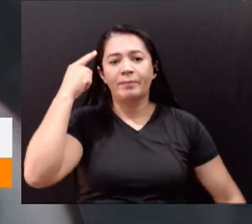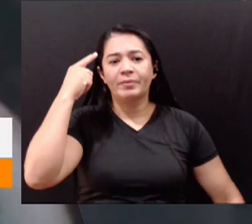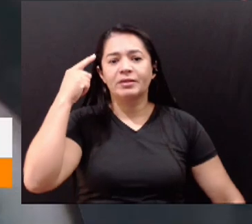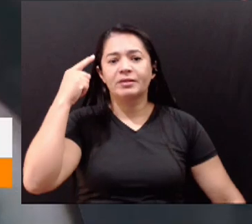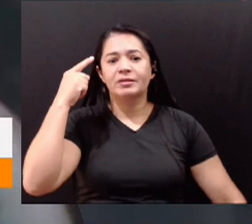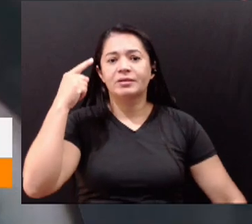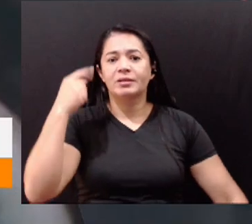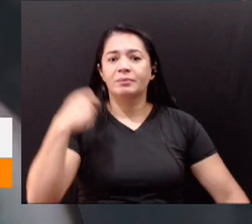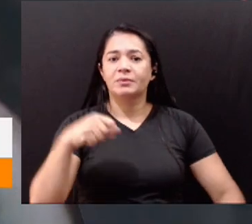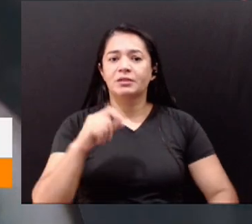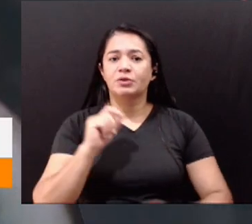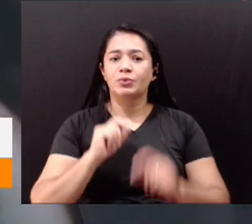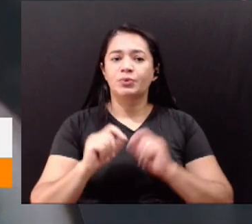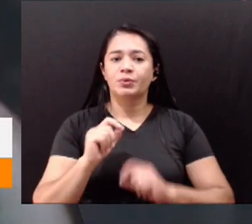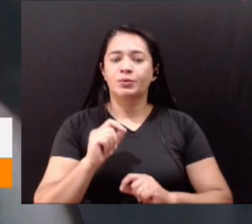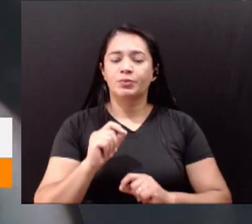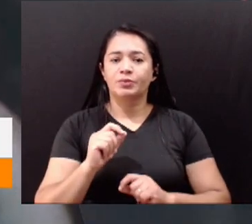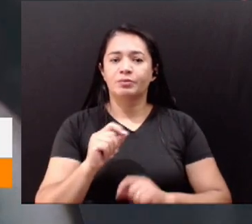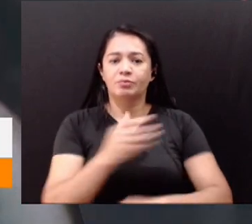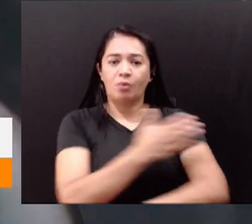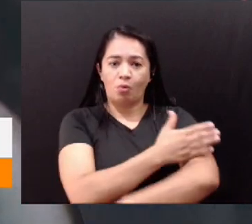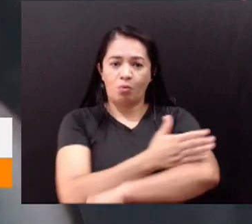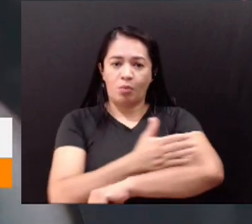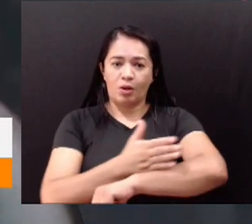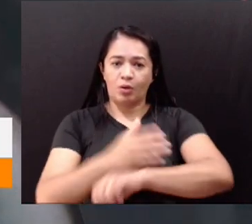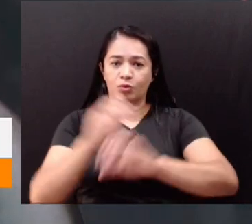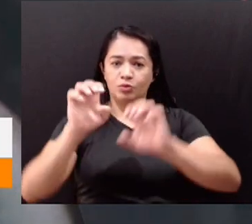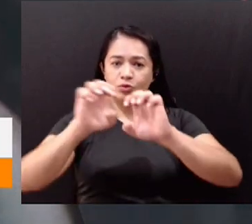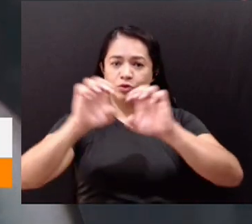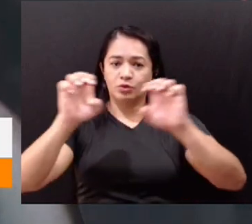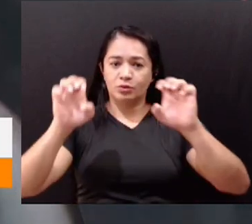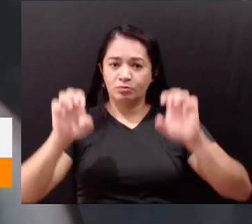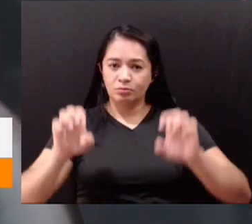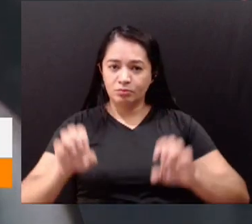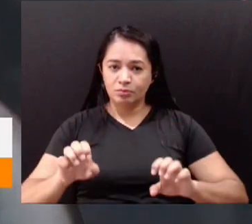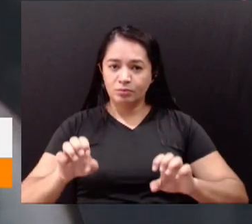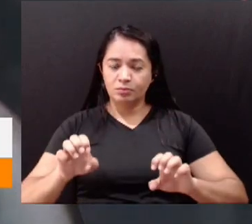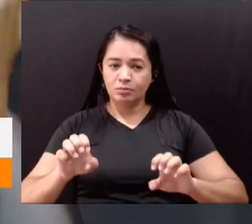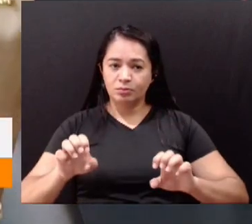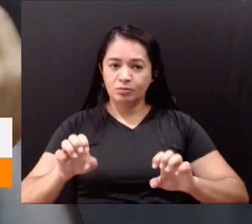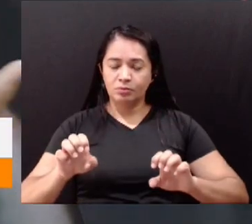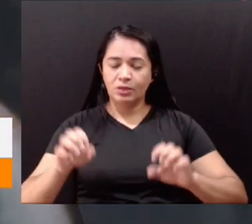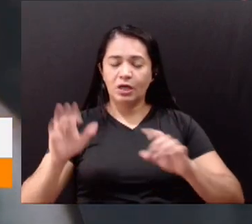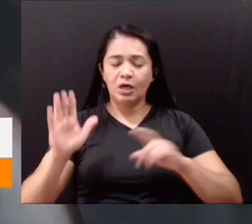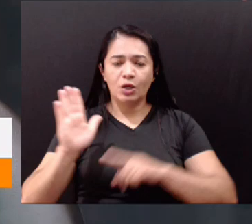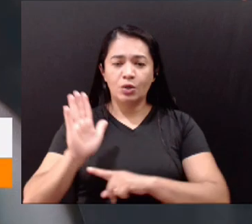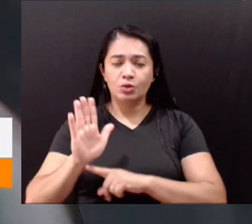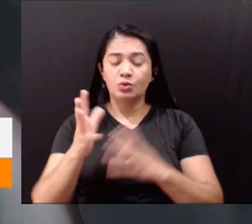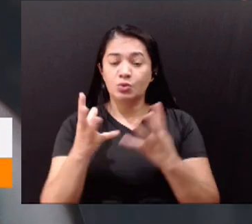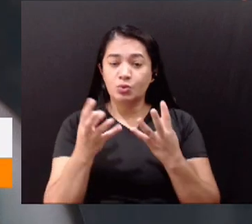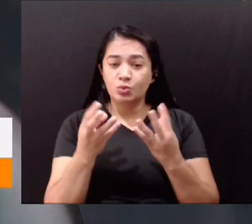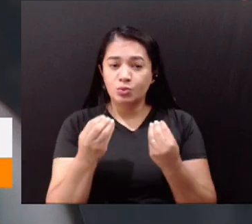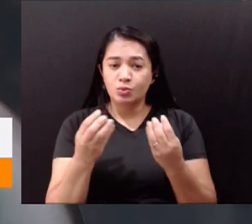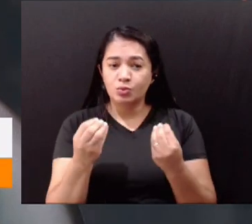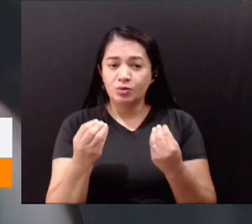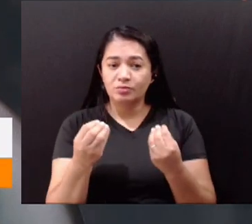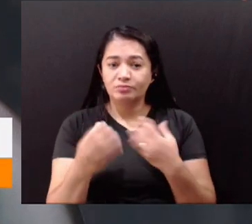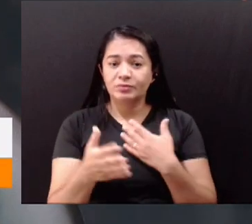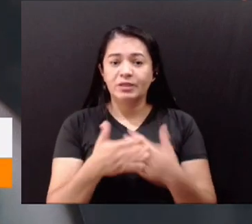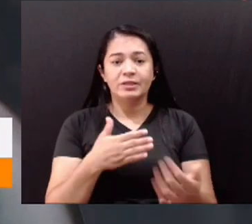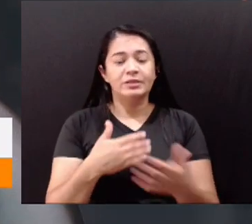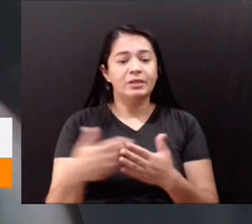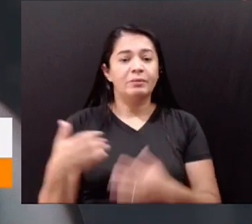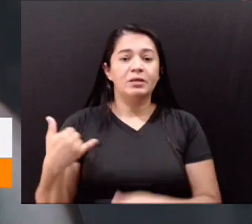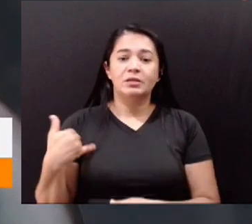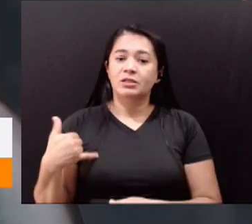consideração. Uma rotina estruturada, ela também ajuda muito, independente da idade, da fase da